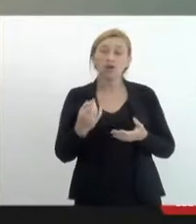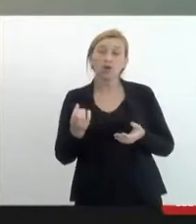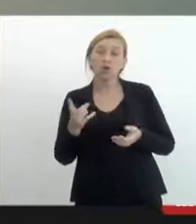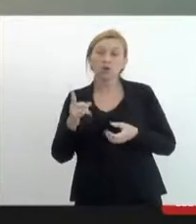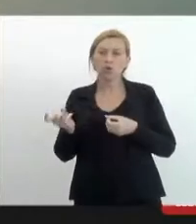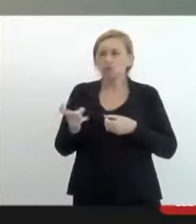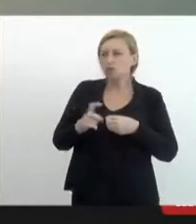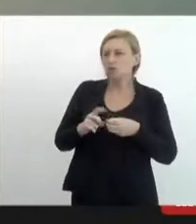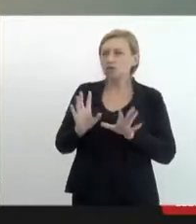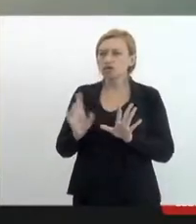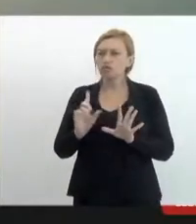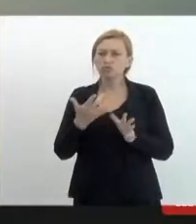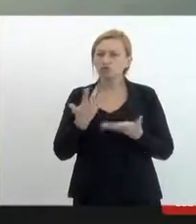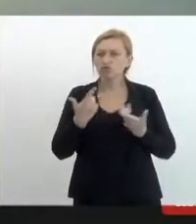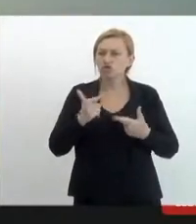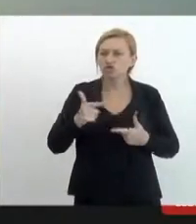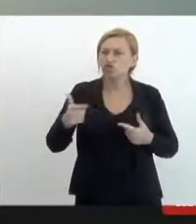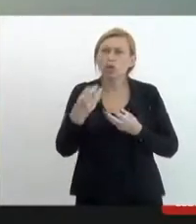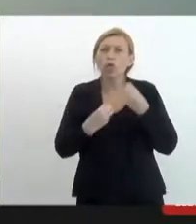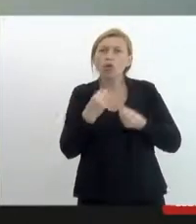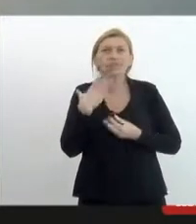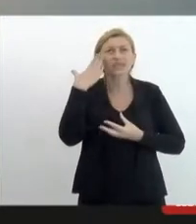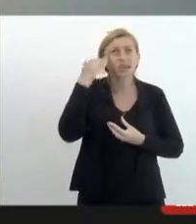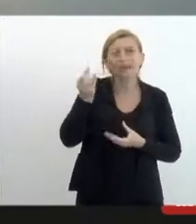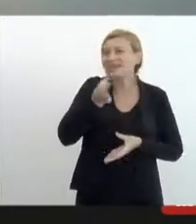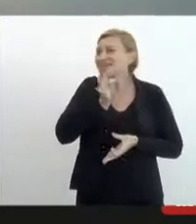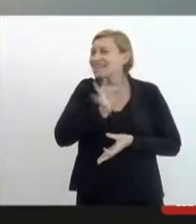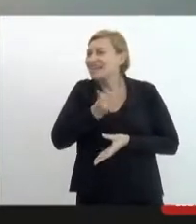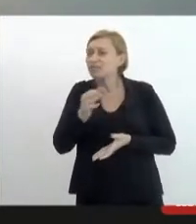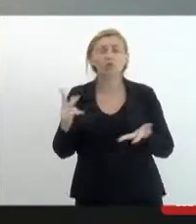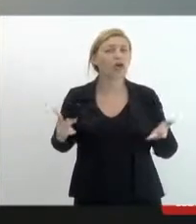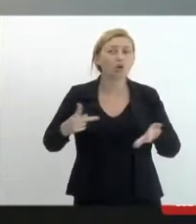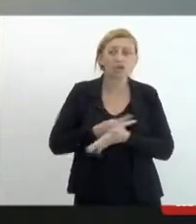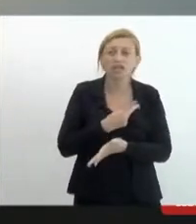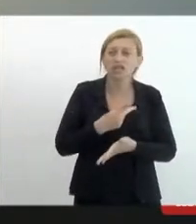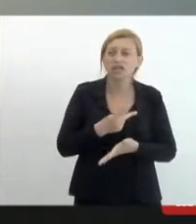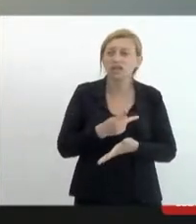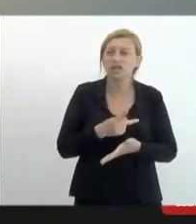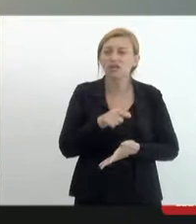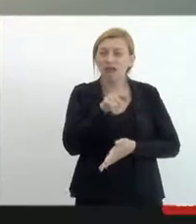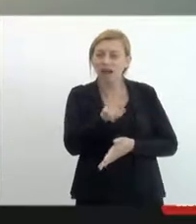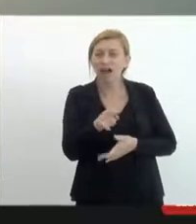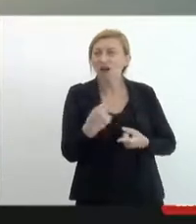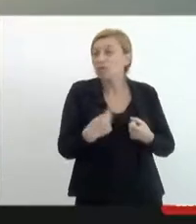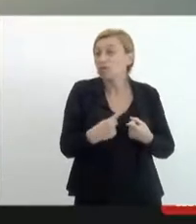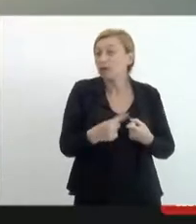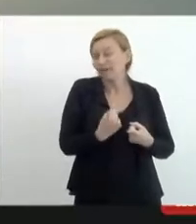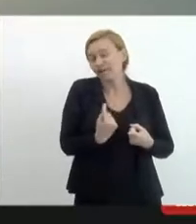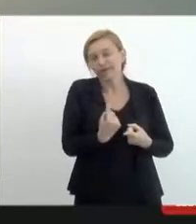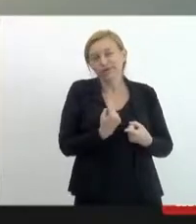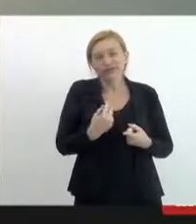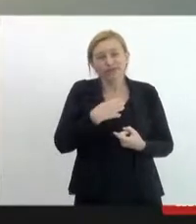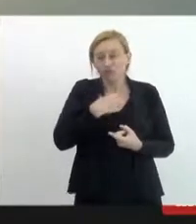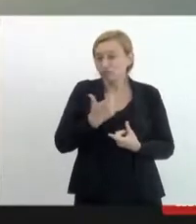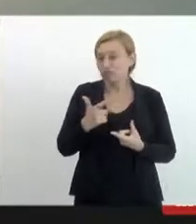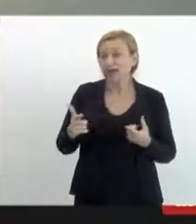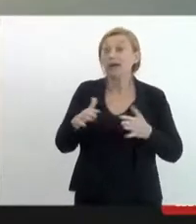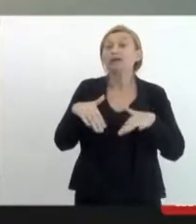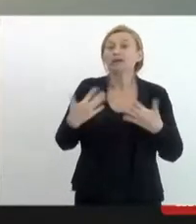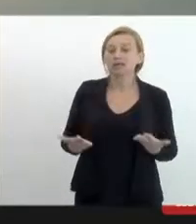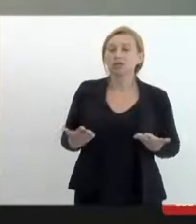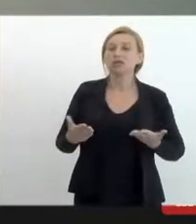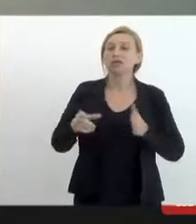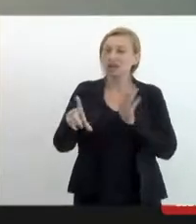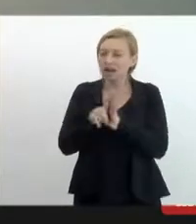consórcio, eu não tinha como saber exatamente o que aconteceu no operador, o que para nós não faz sentido. Então, se a